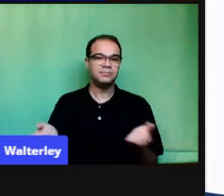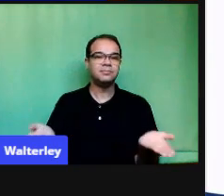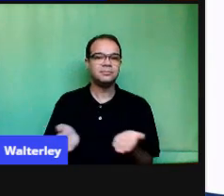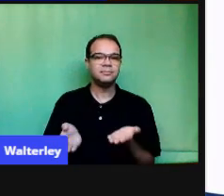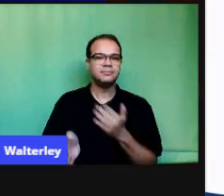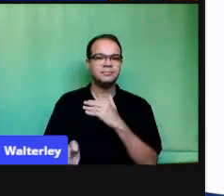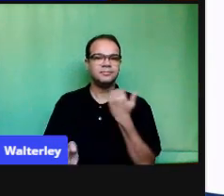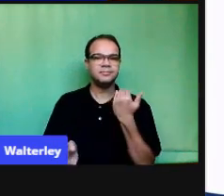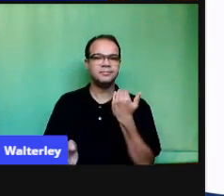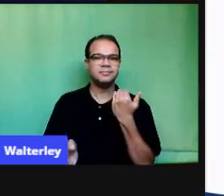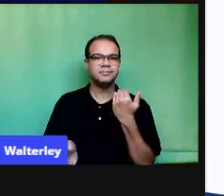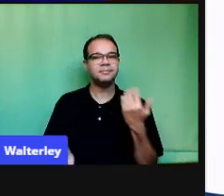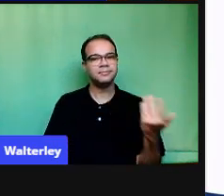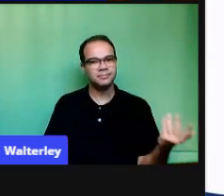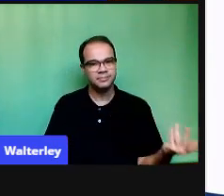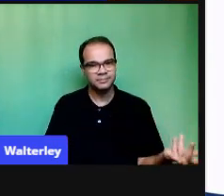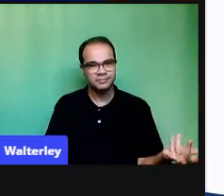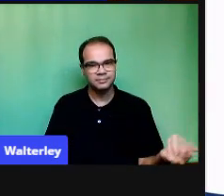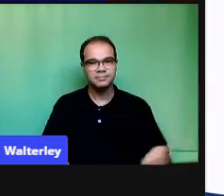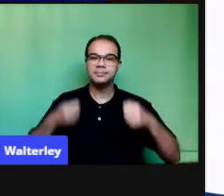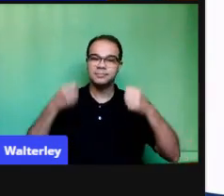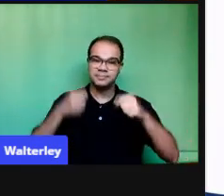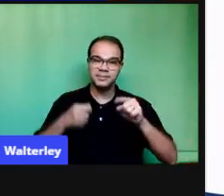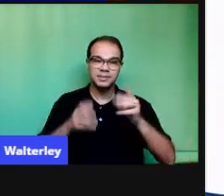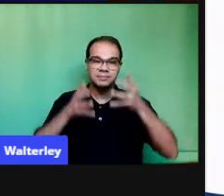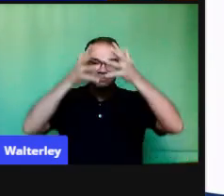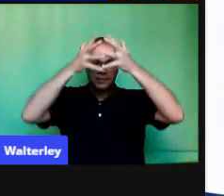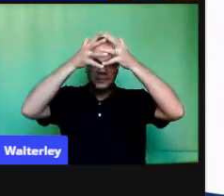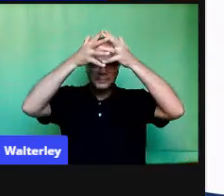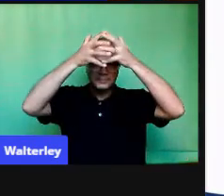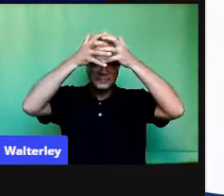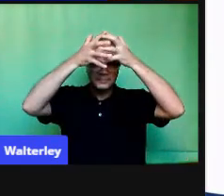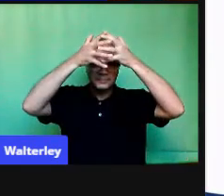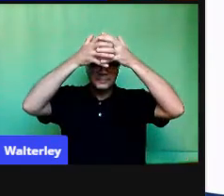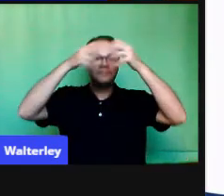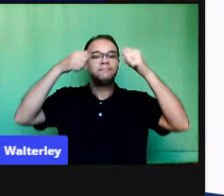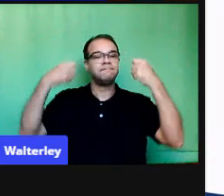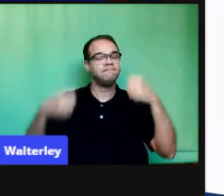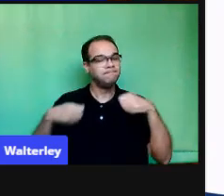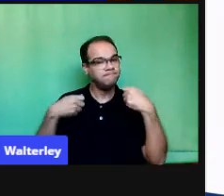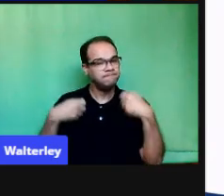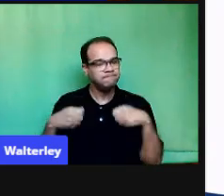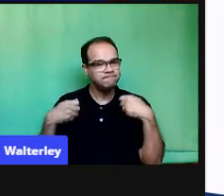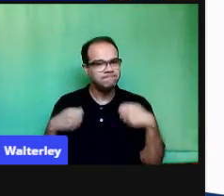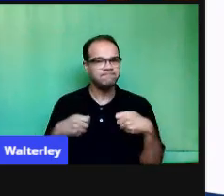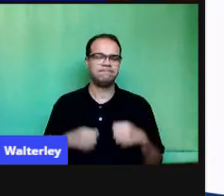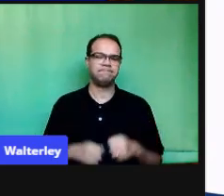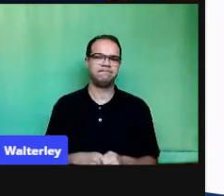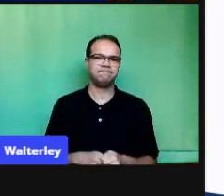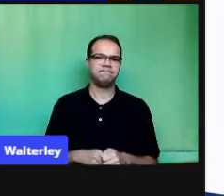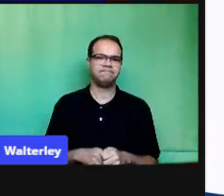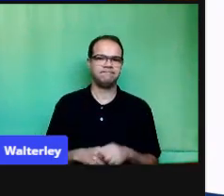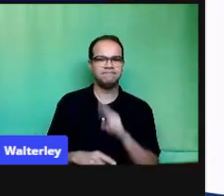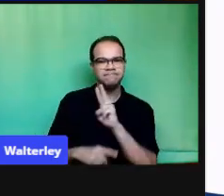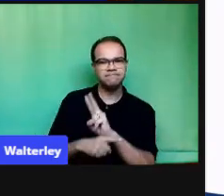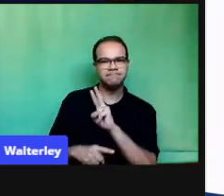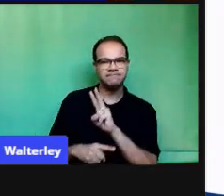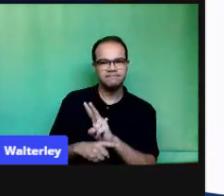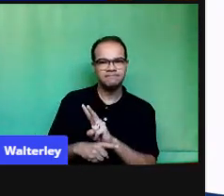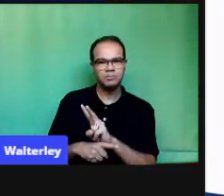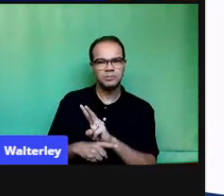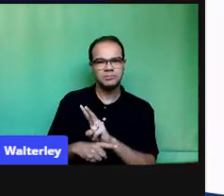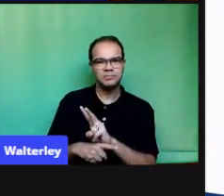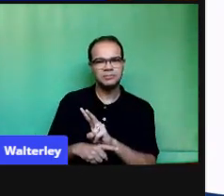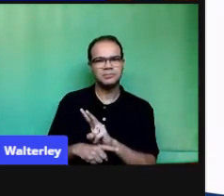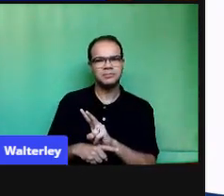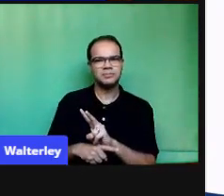E, por fim, a gente tem que avaliar os estados mentais. O mais importante que a gente precisa entender é o seguinte, gente. Existe muito julgamento moral